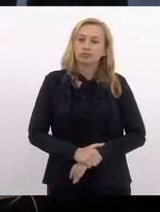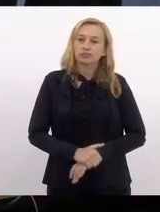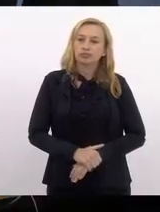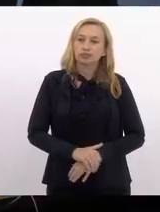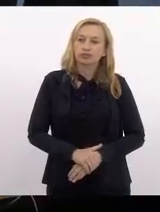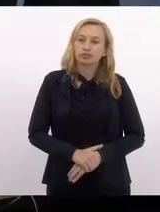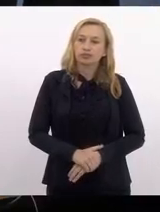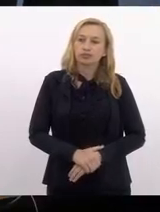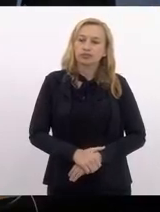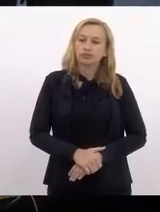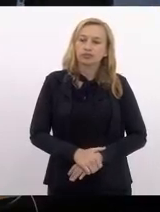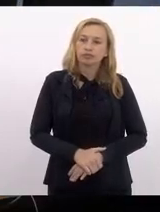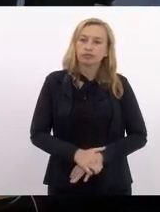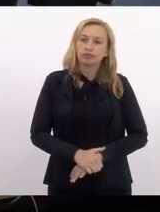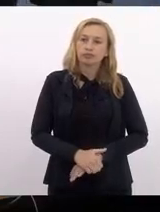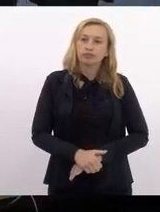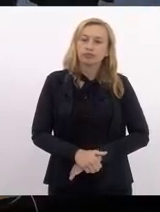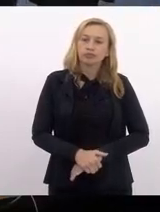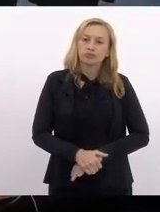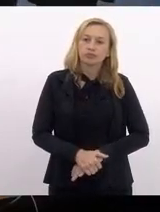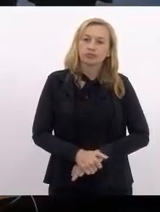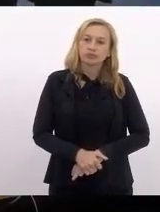E aí